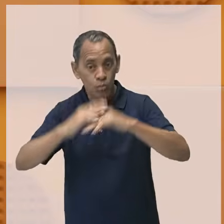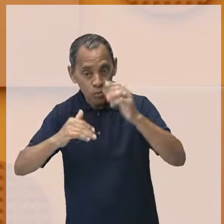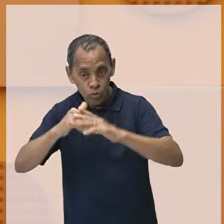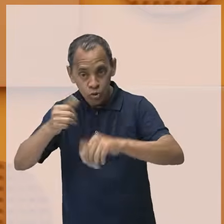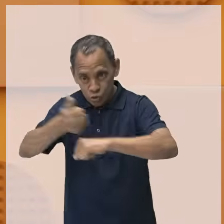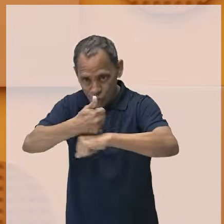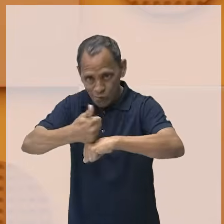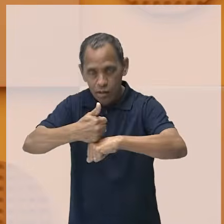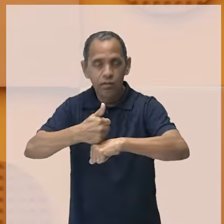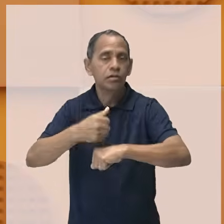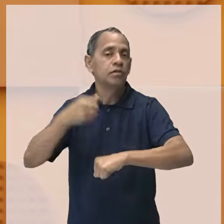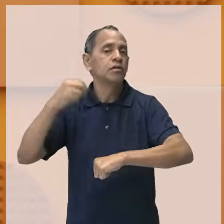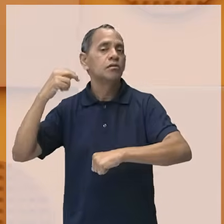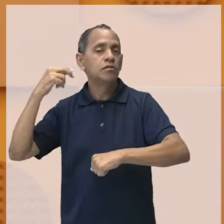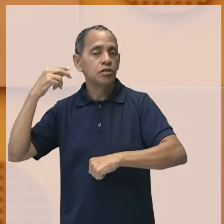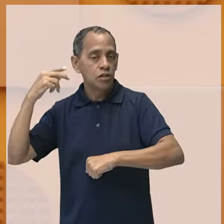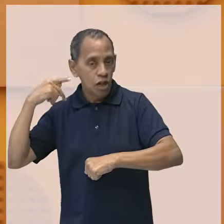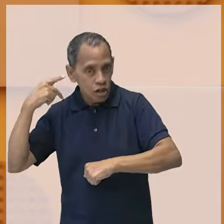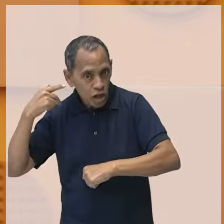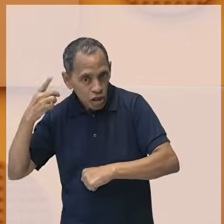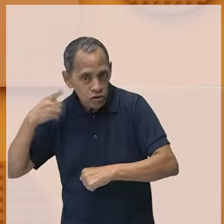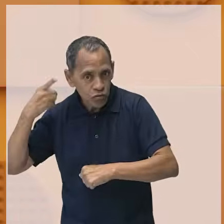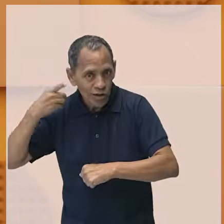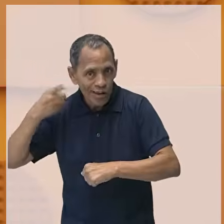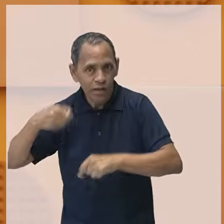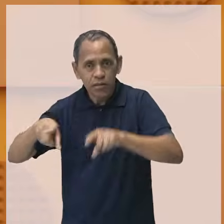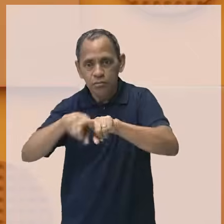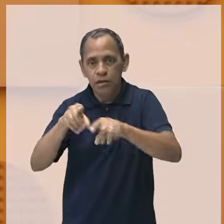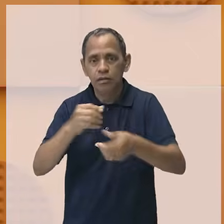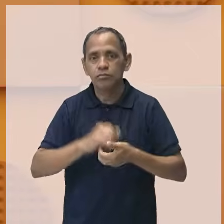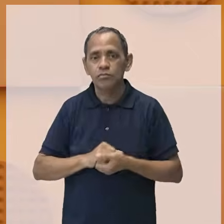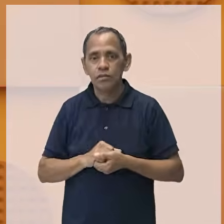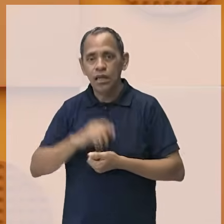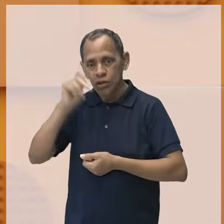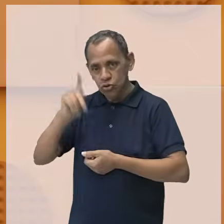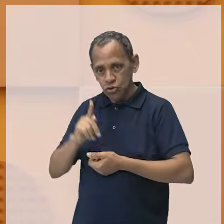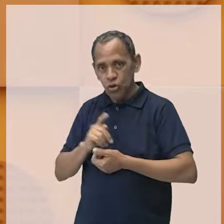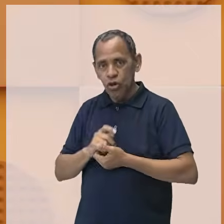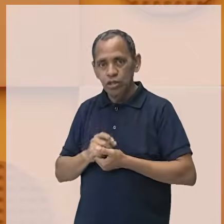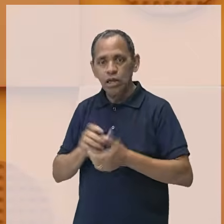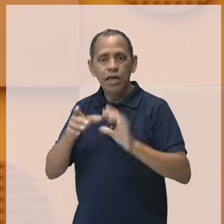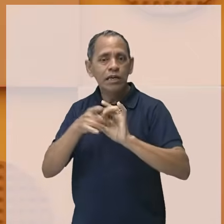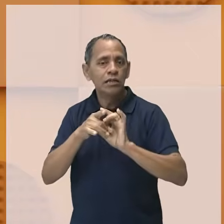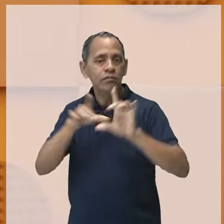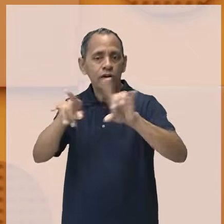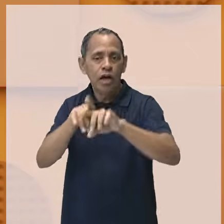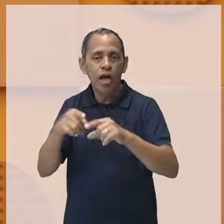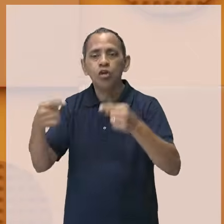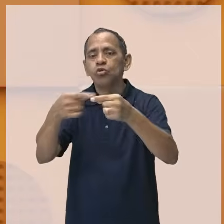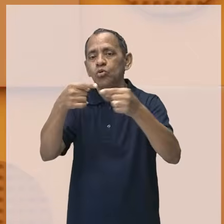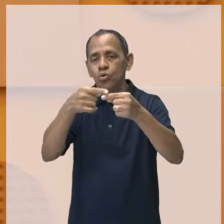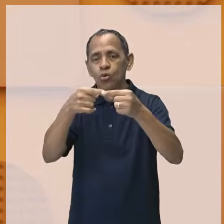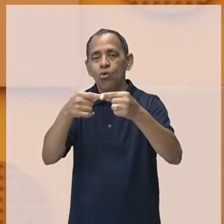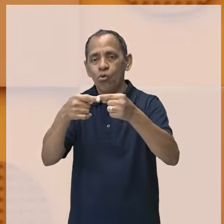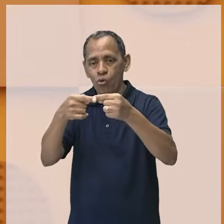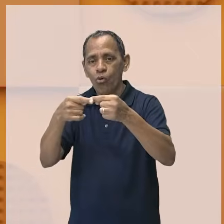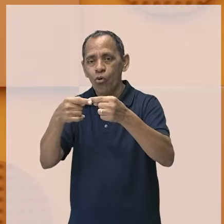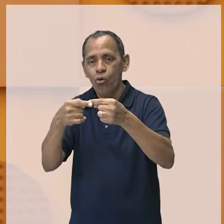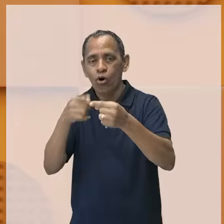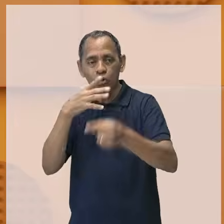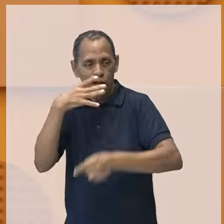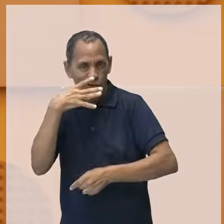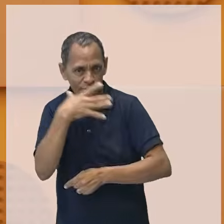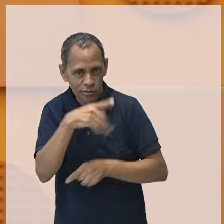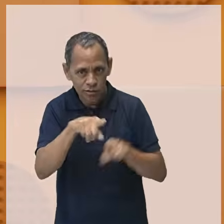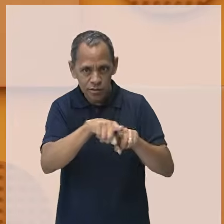e ele vai fazer a sua defesa. Há relatos que em seu julgamento ele fala que a história iria absolvê-lo,